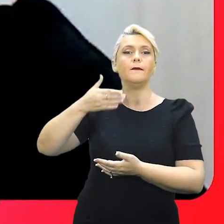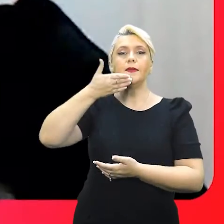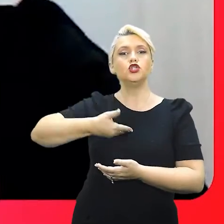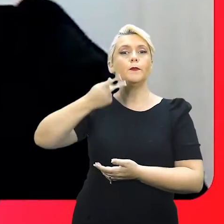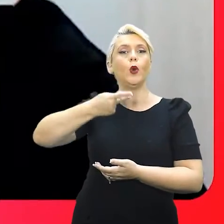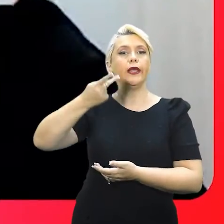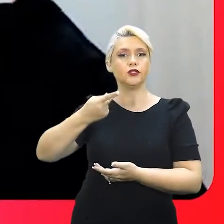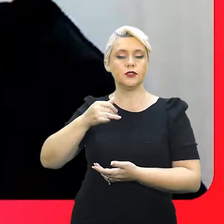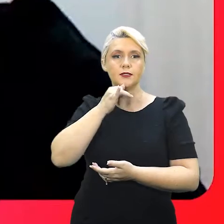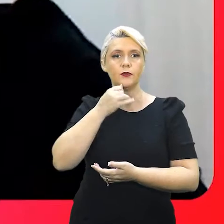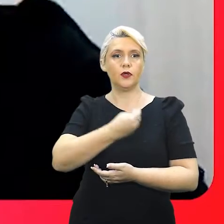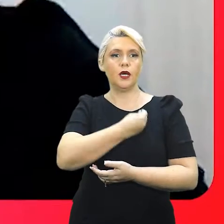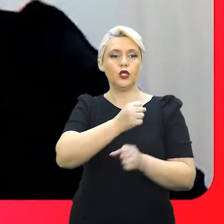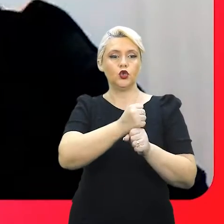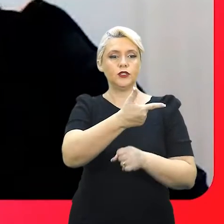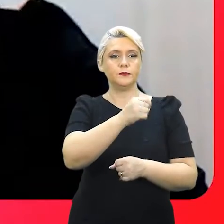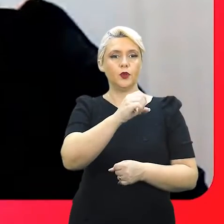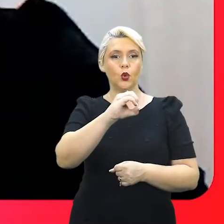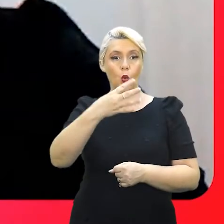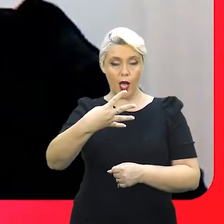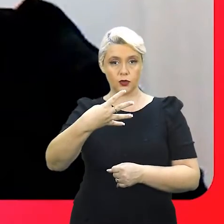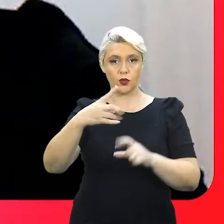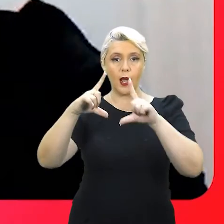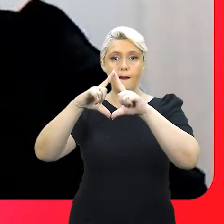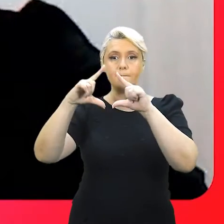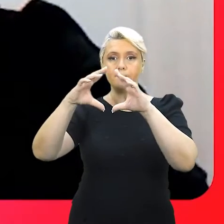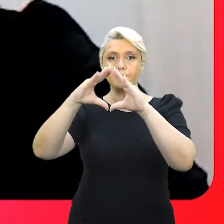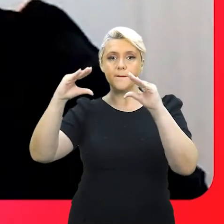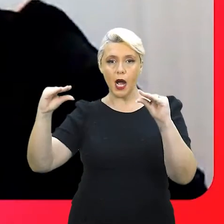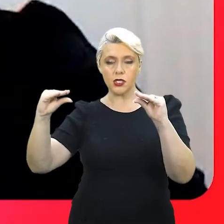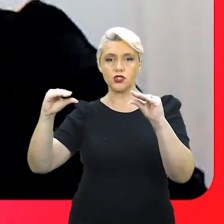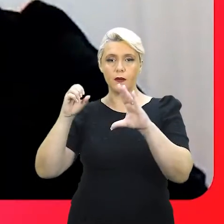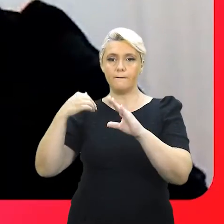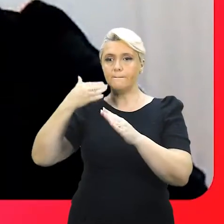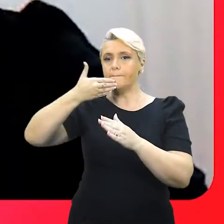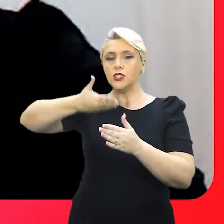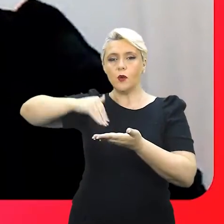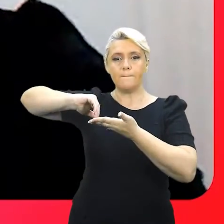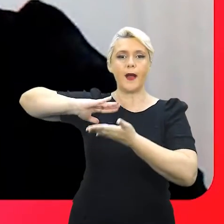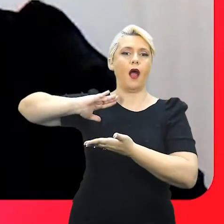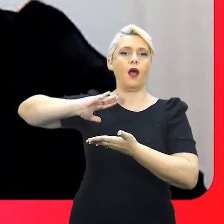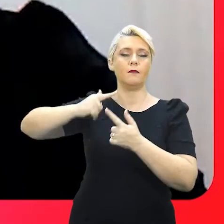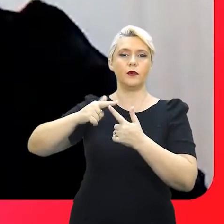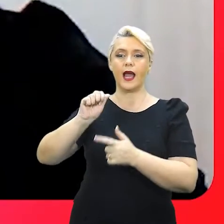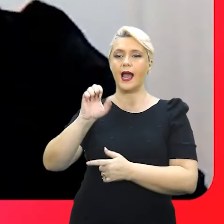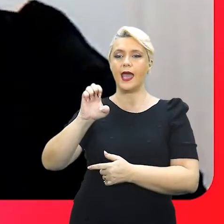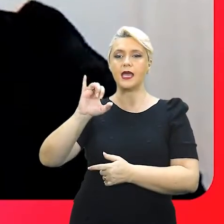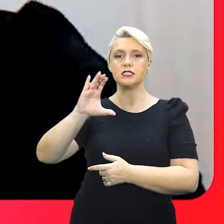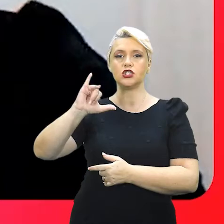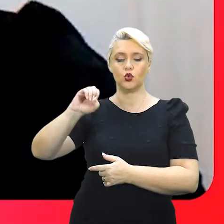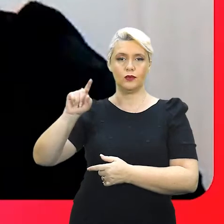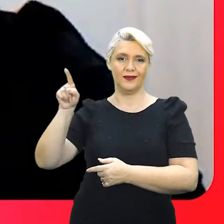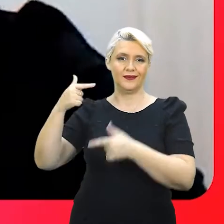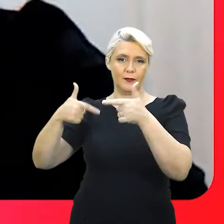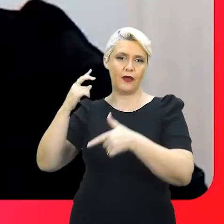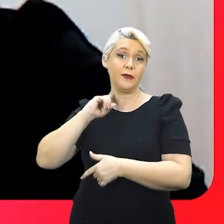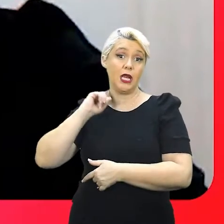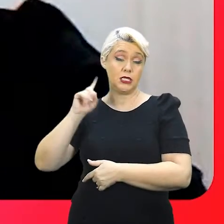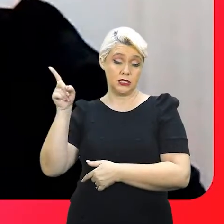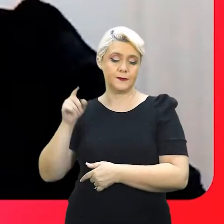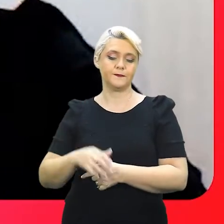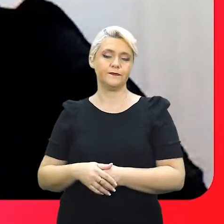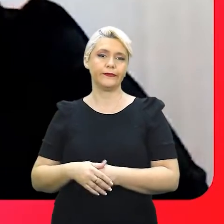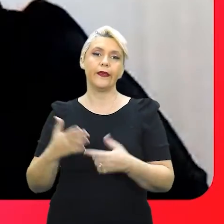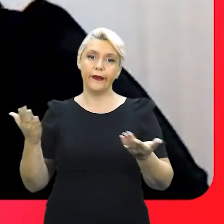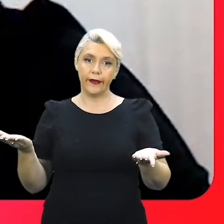vivo da Band em 2004, a mando de Aécio Neves, né? Aquele canalha de Minas Gerais, que